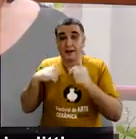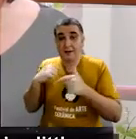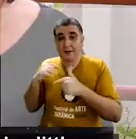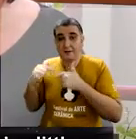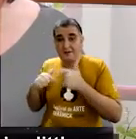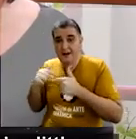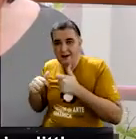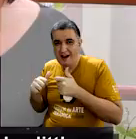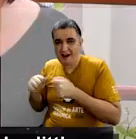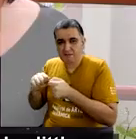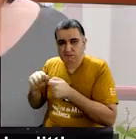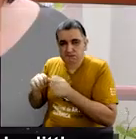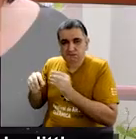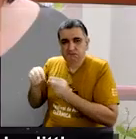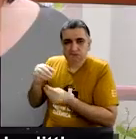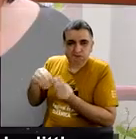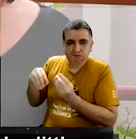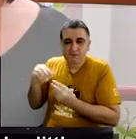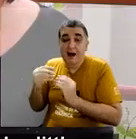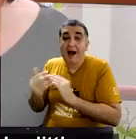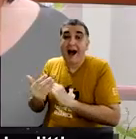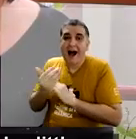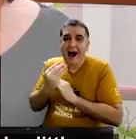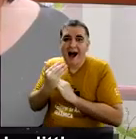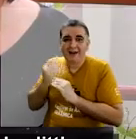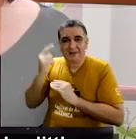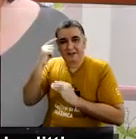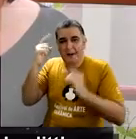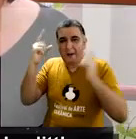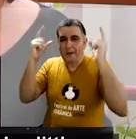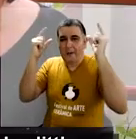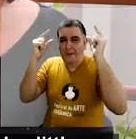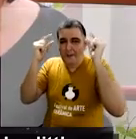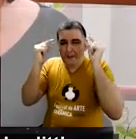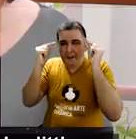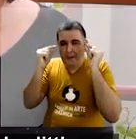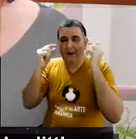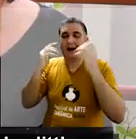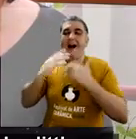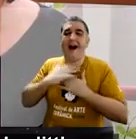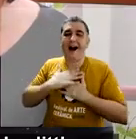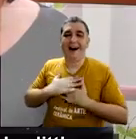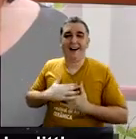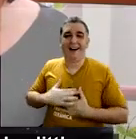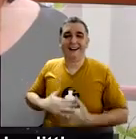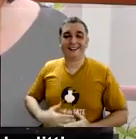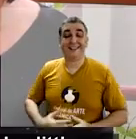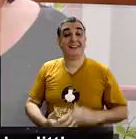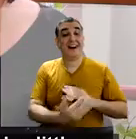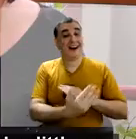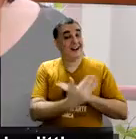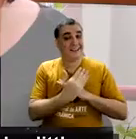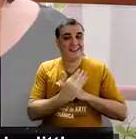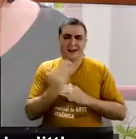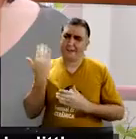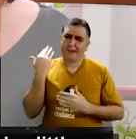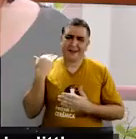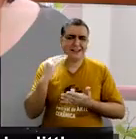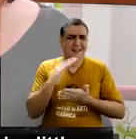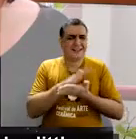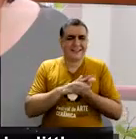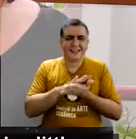O meu primeiro contato com a cerâmica foi assim. Antes eu nunca tinha mexido com cerâmica, não